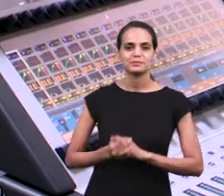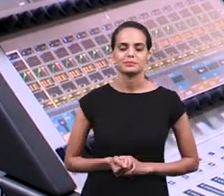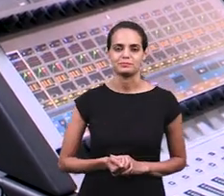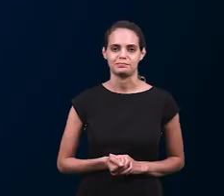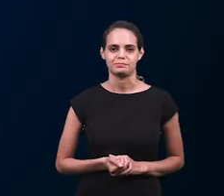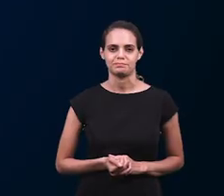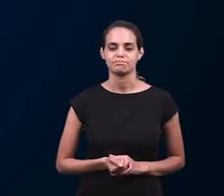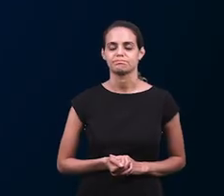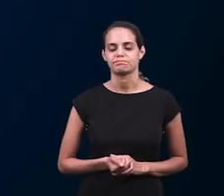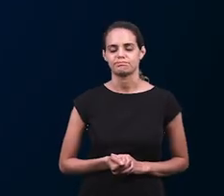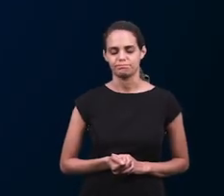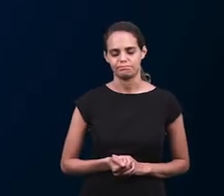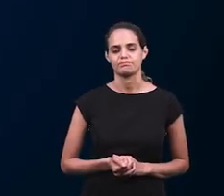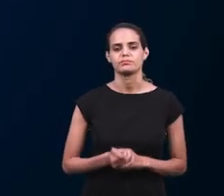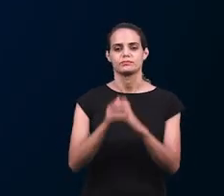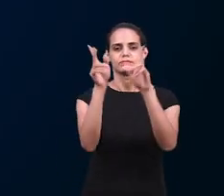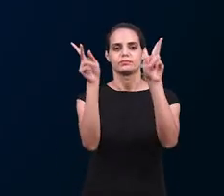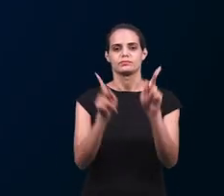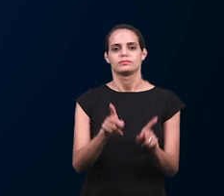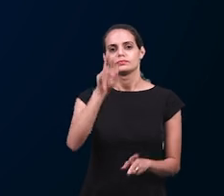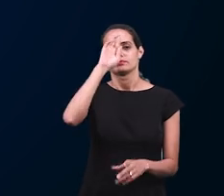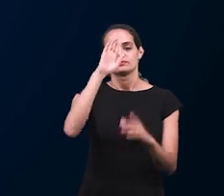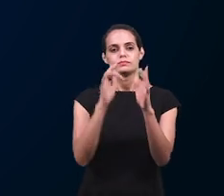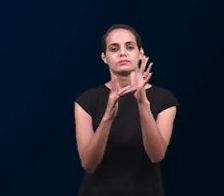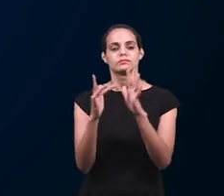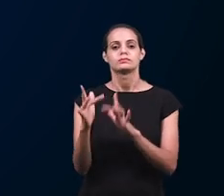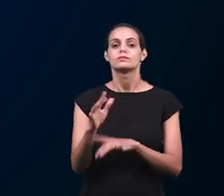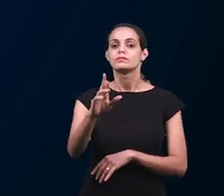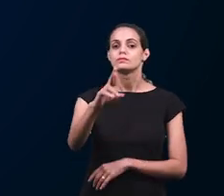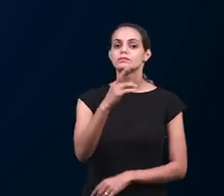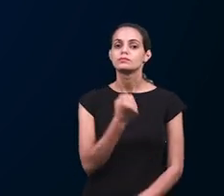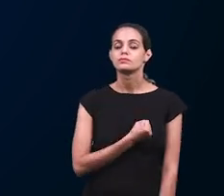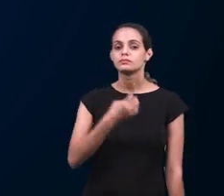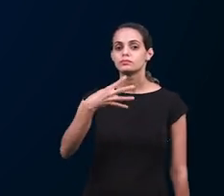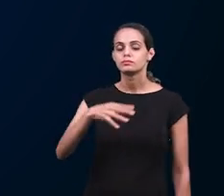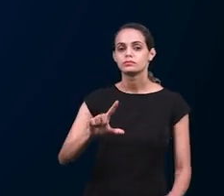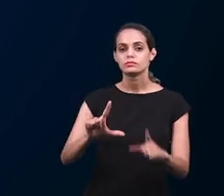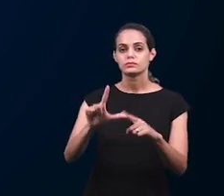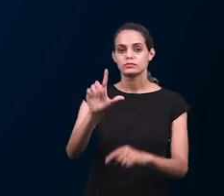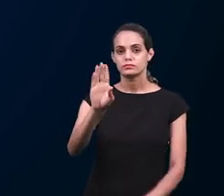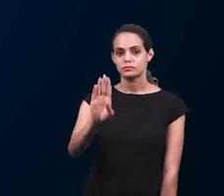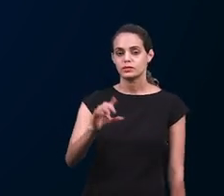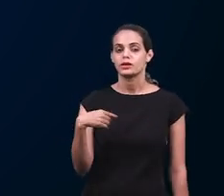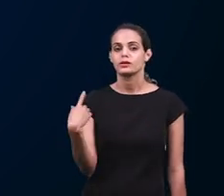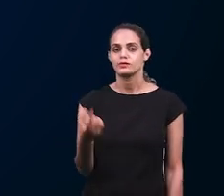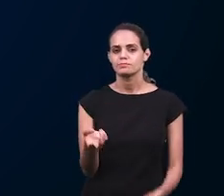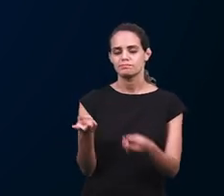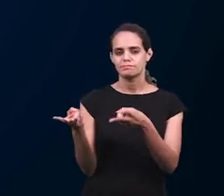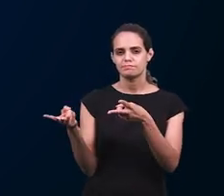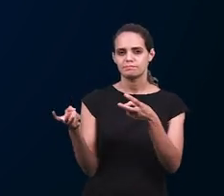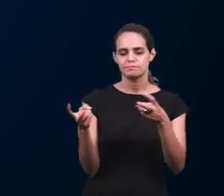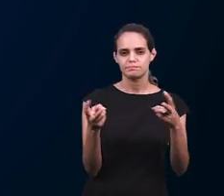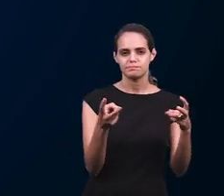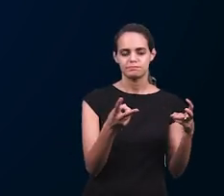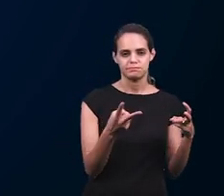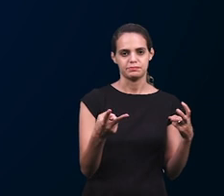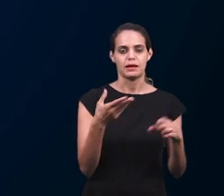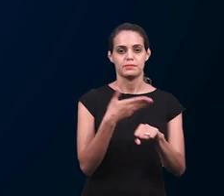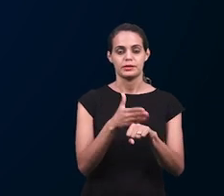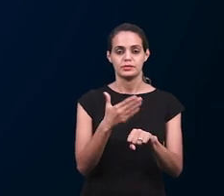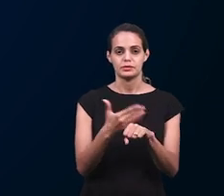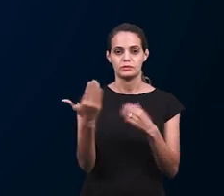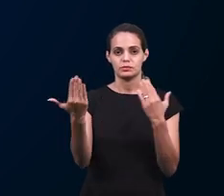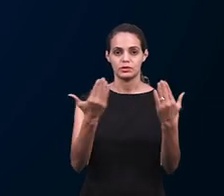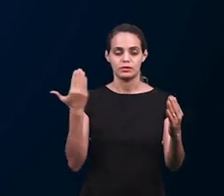amém? Irmãos, a paz do Senhor. Em resposta à pergunta 4, letra B, identificamos como o paralelo